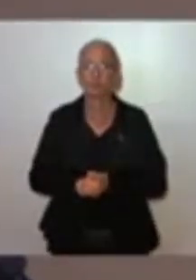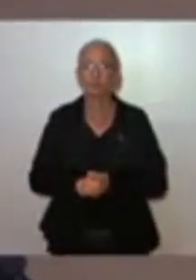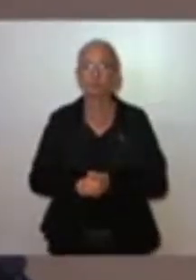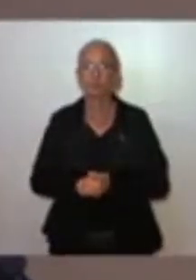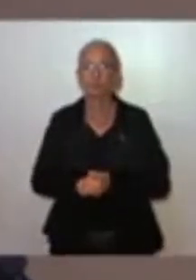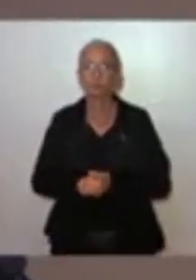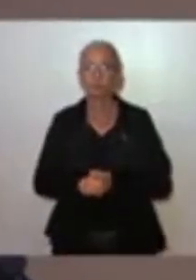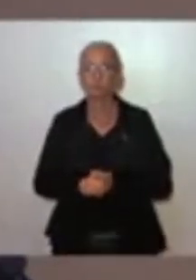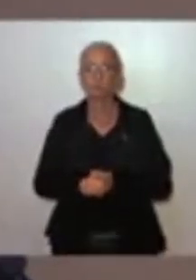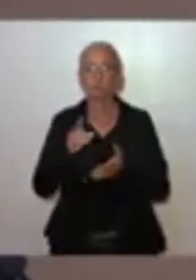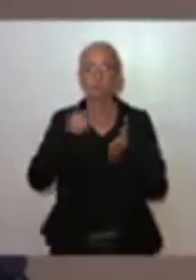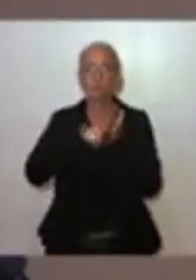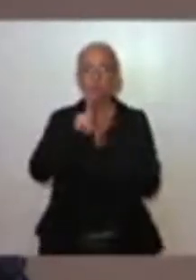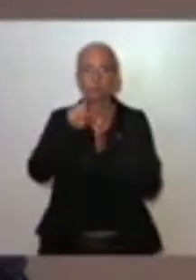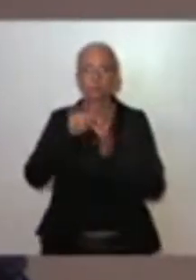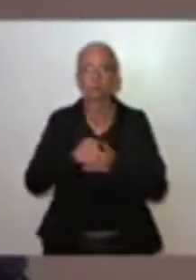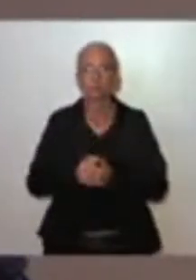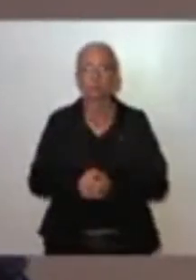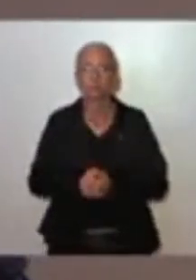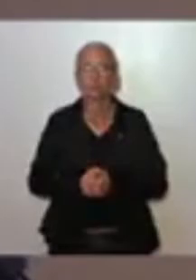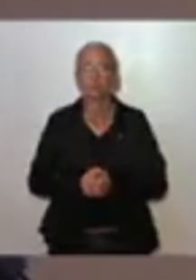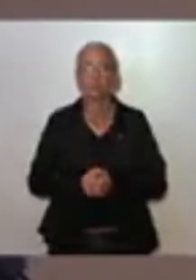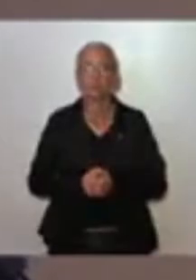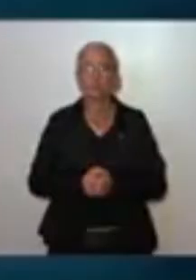e vamos então uma pergunta